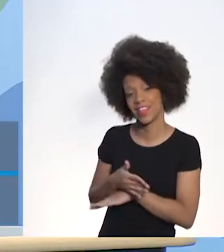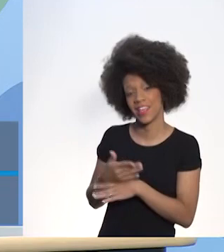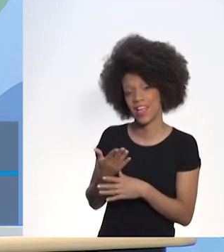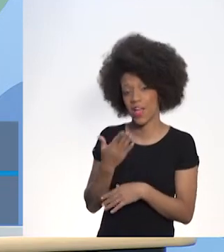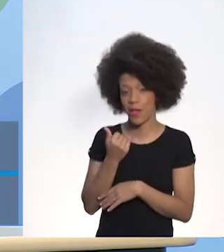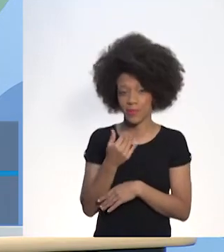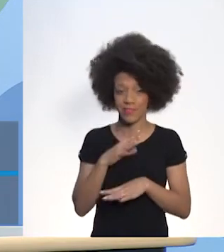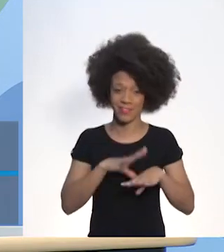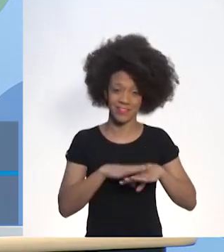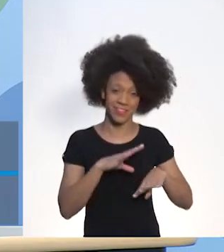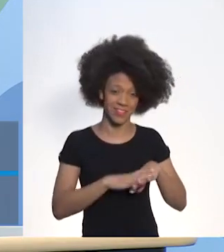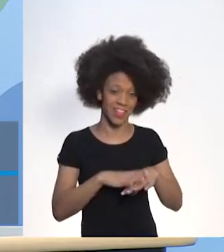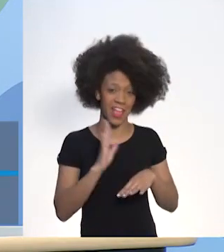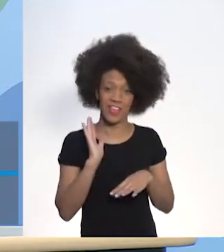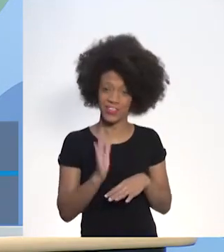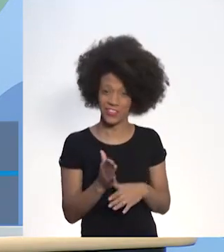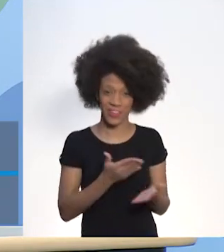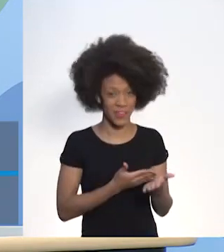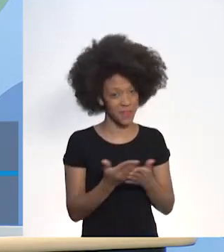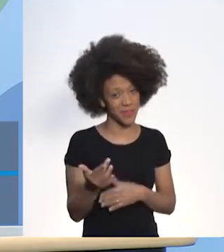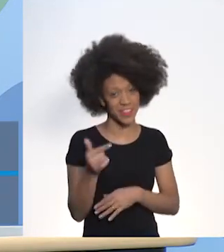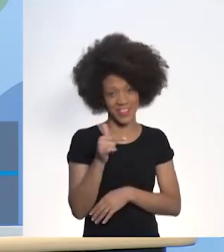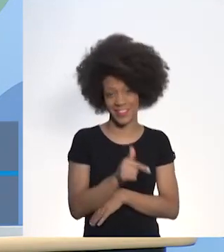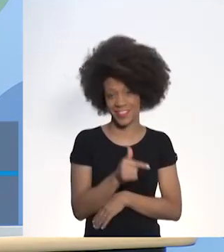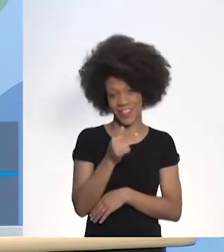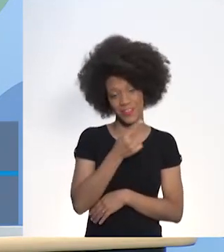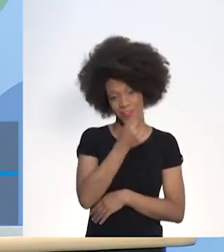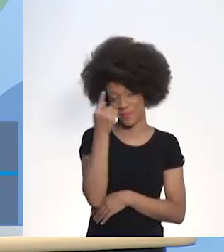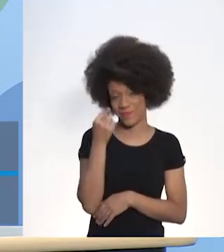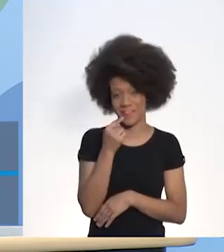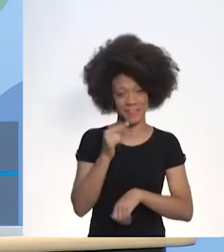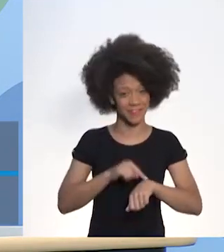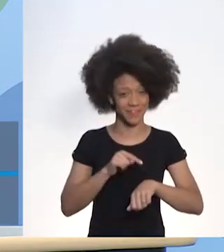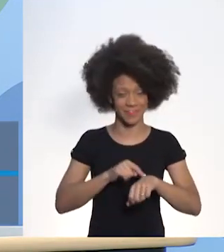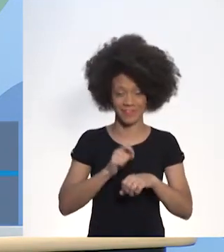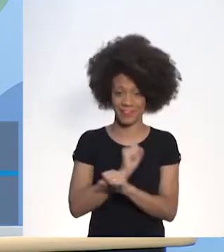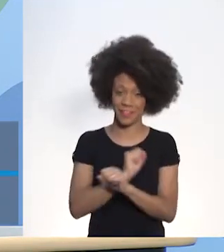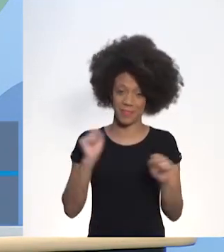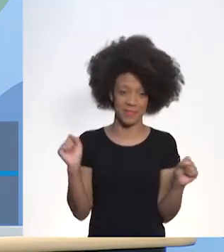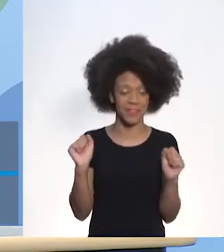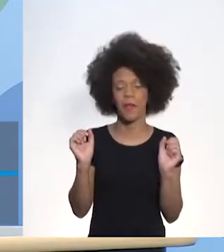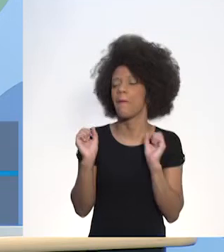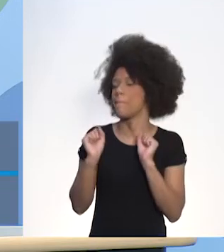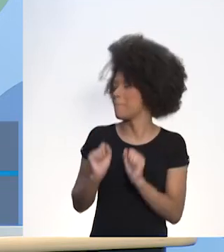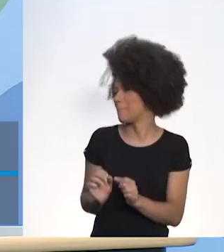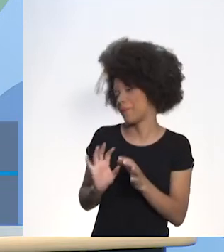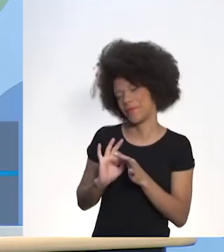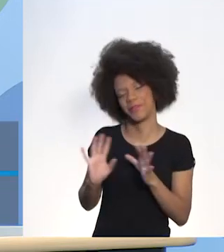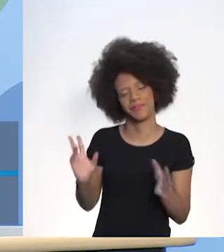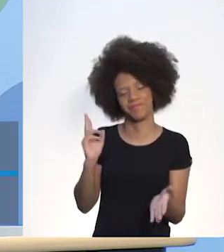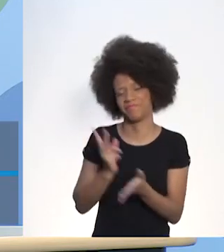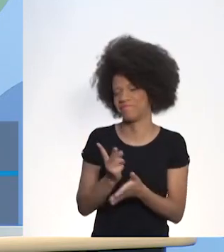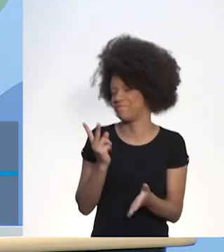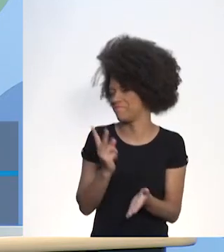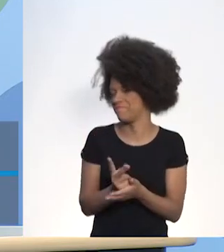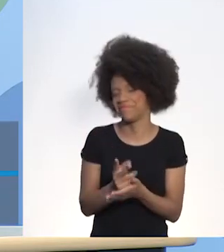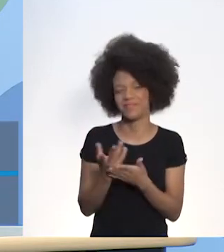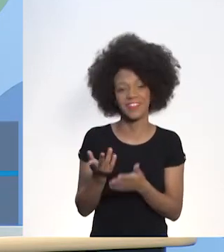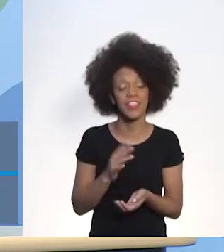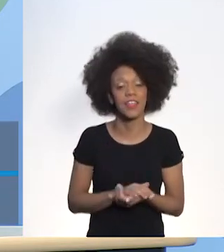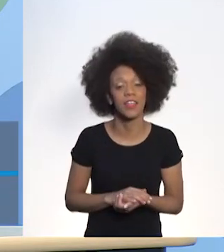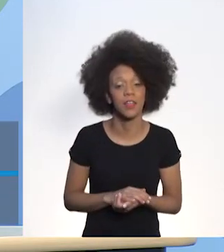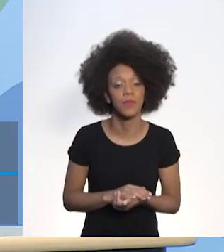na matemática já começa às 7h30 da manhã, né? Então pode falar da pizza sem problema. Então, ó, da